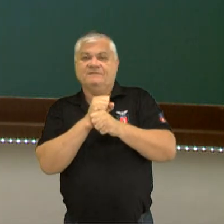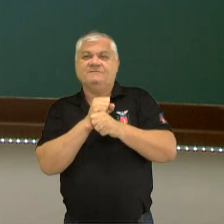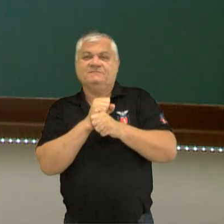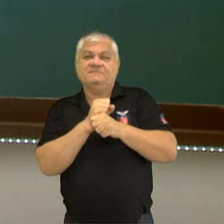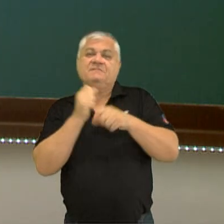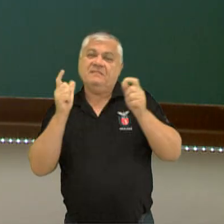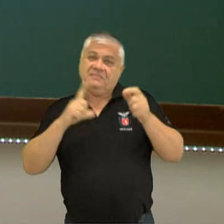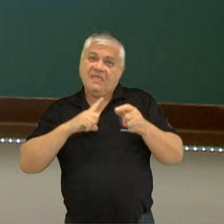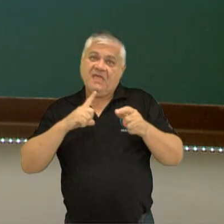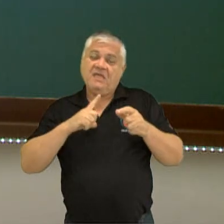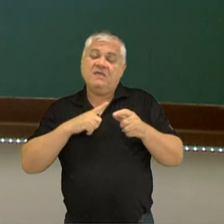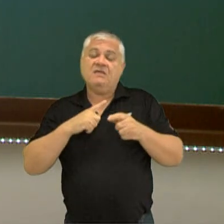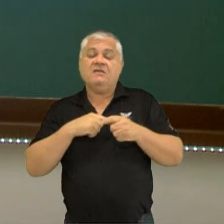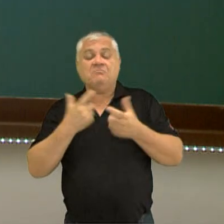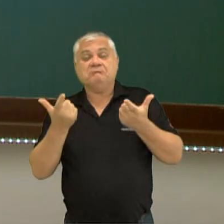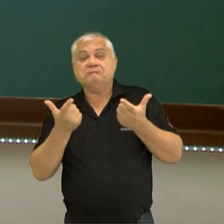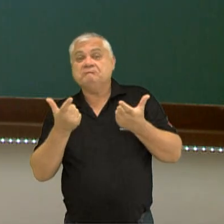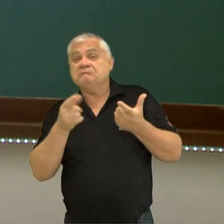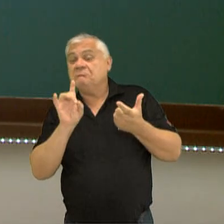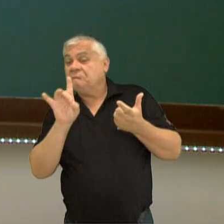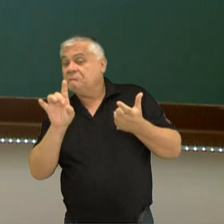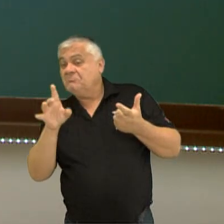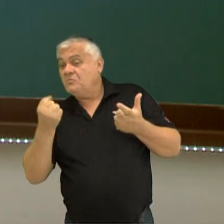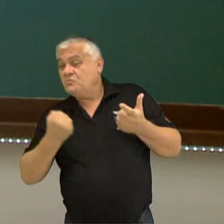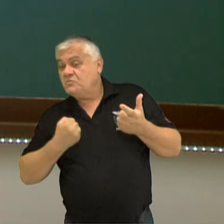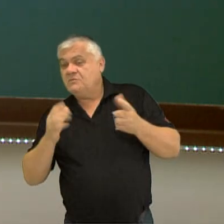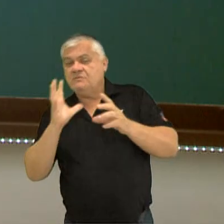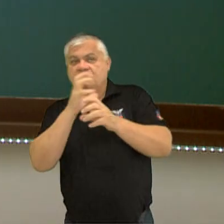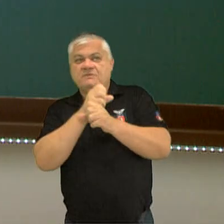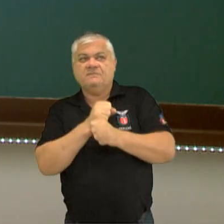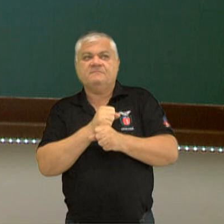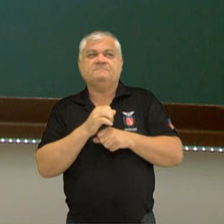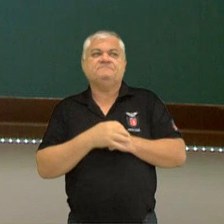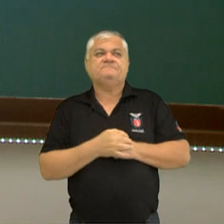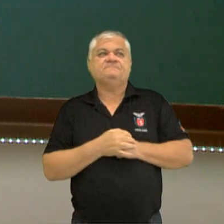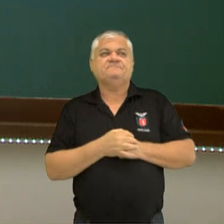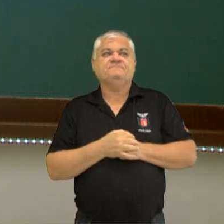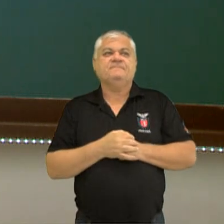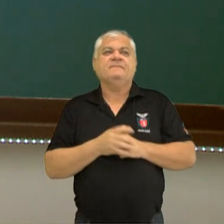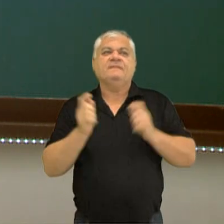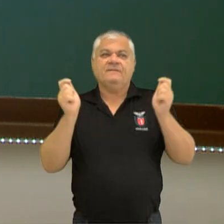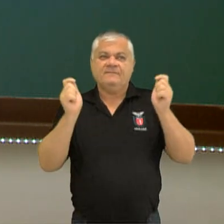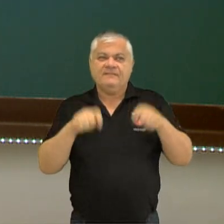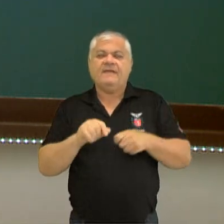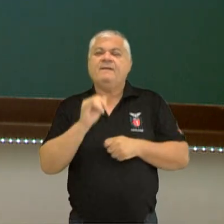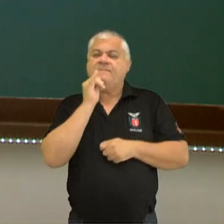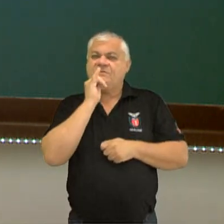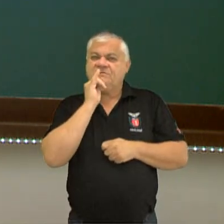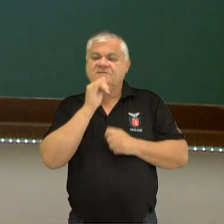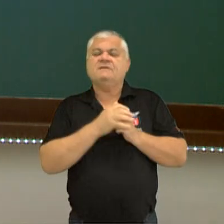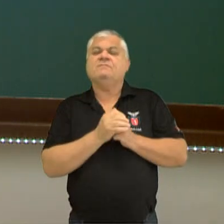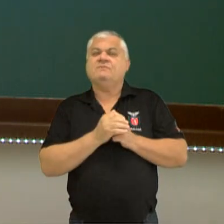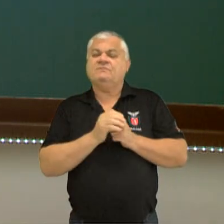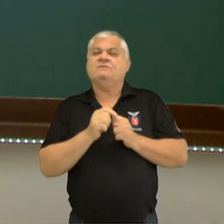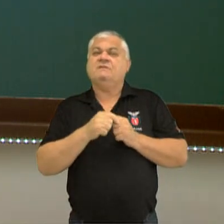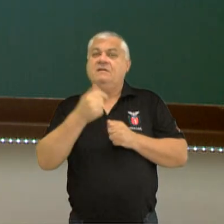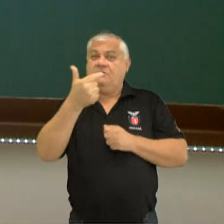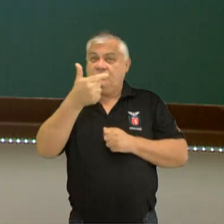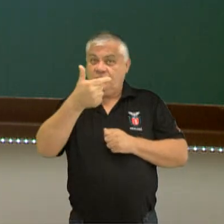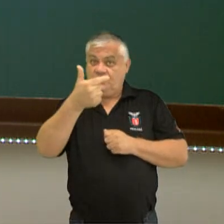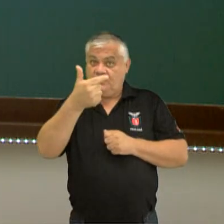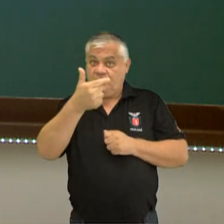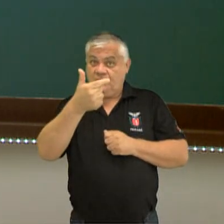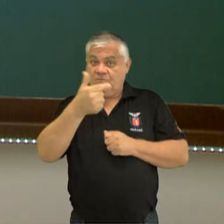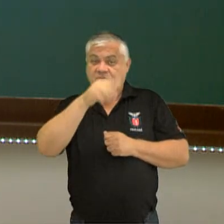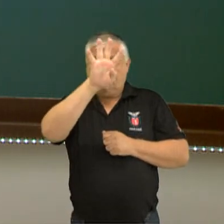você tenha algum termo independente lá somando a esse ângulo. Então, nós podemos sim escrever, né, lá na tabela 2, com aquele